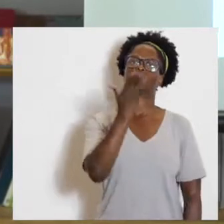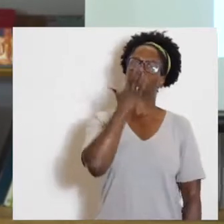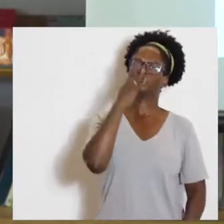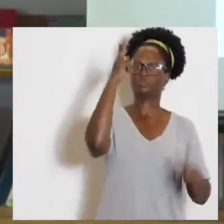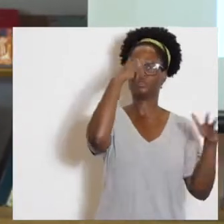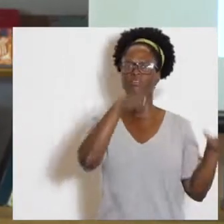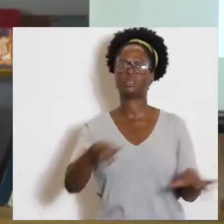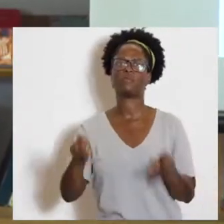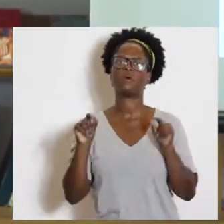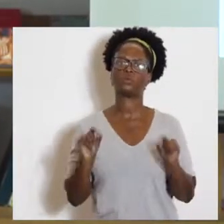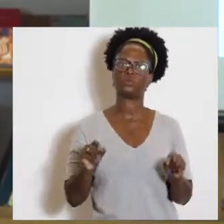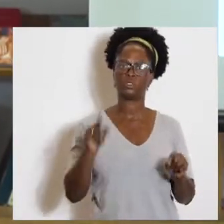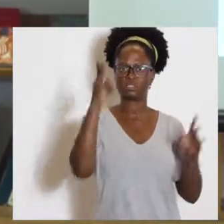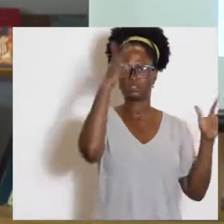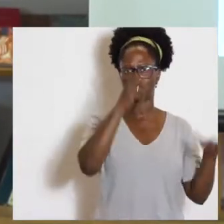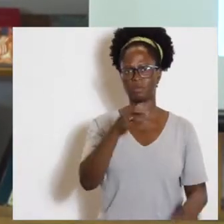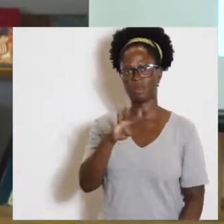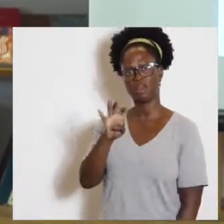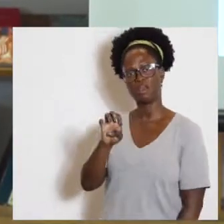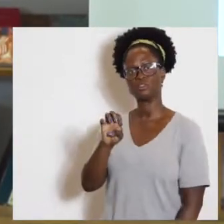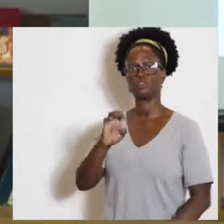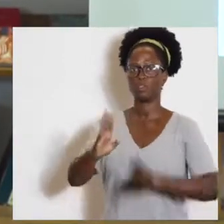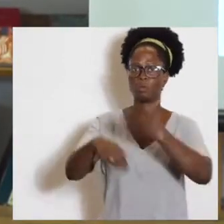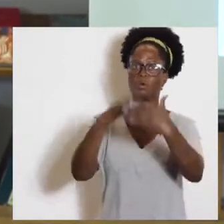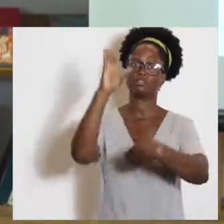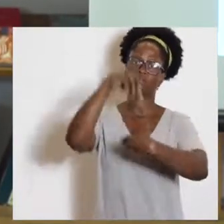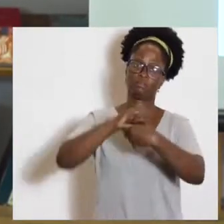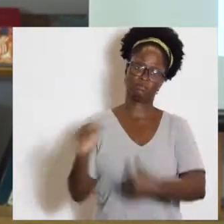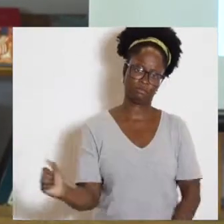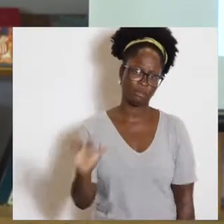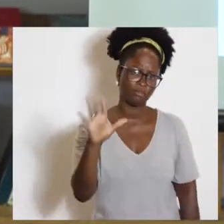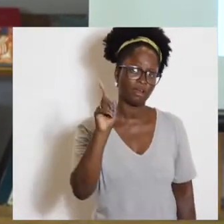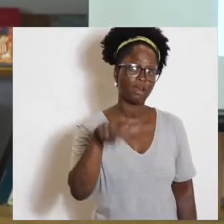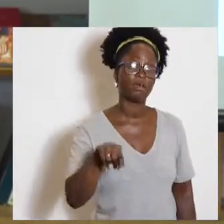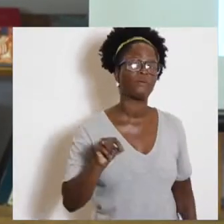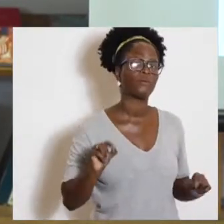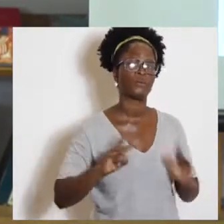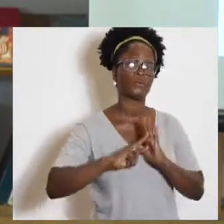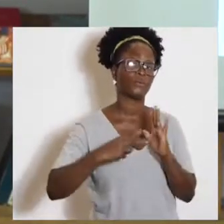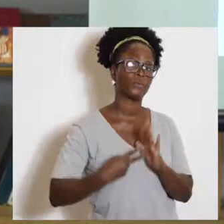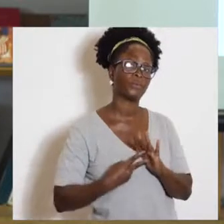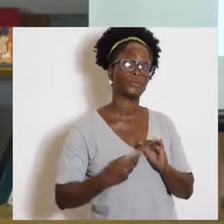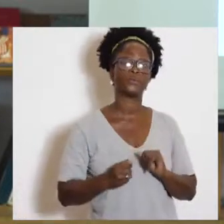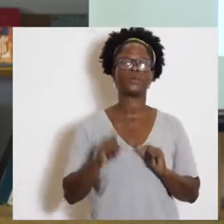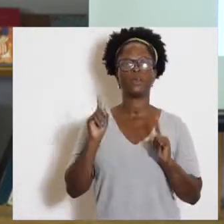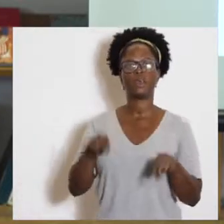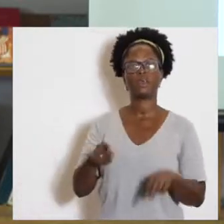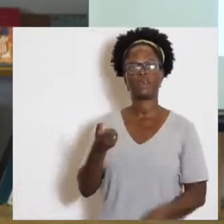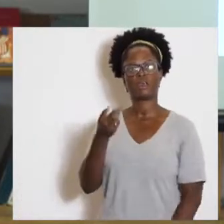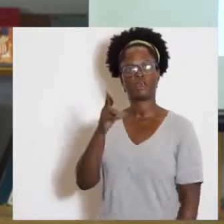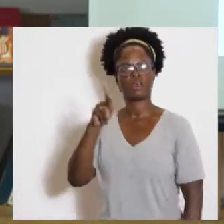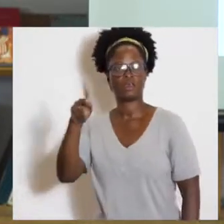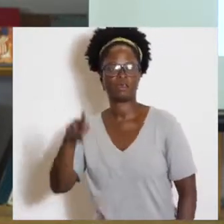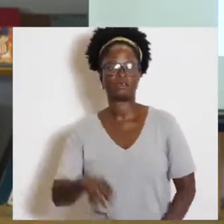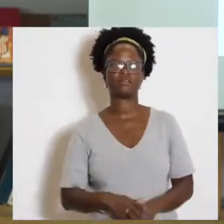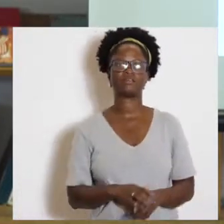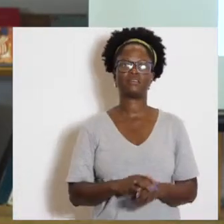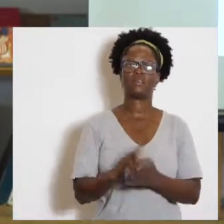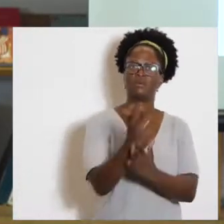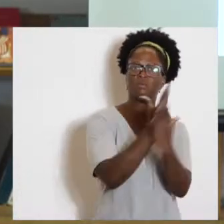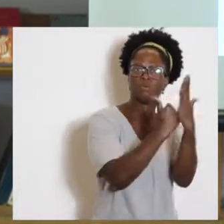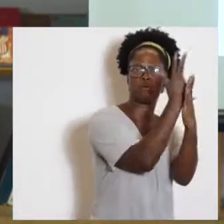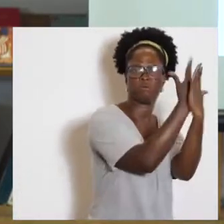semana que é uma semana de arte moderna da periferia e arte da periferia é o rep o